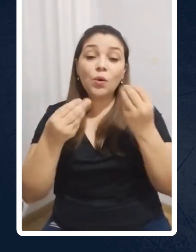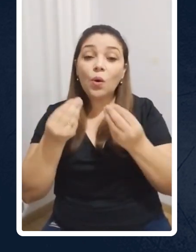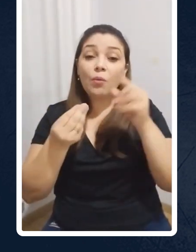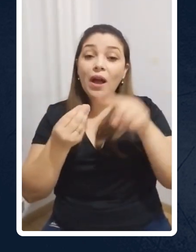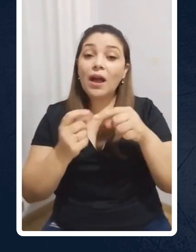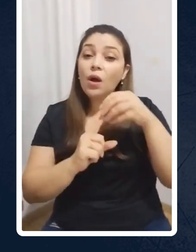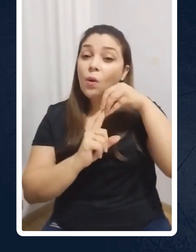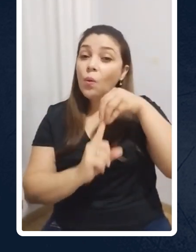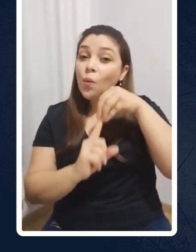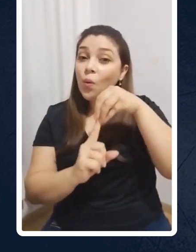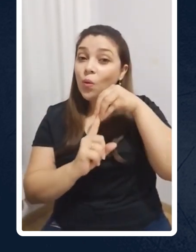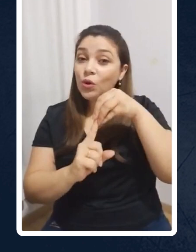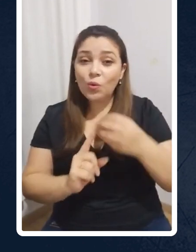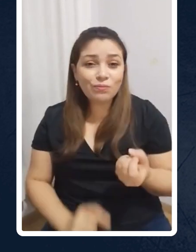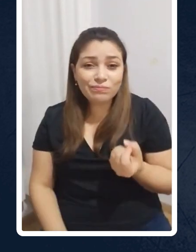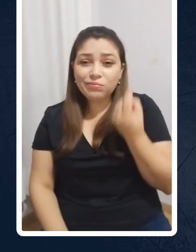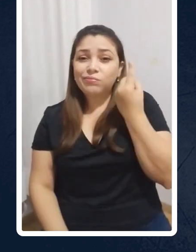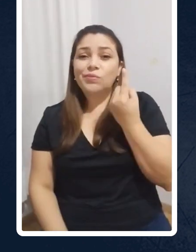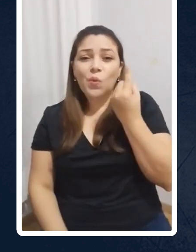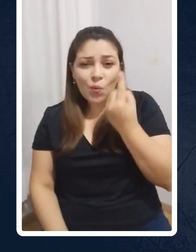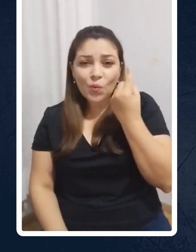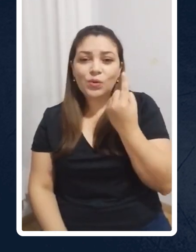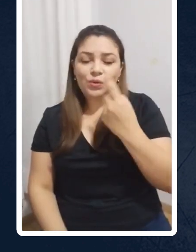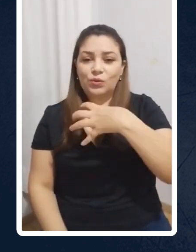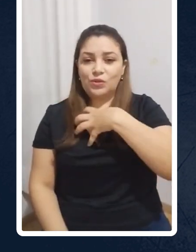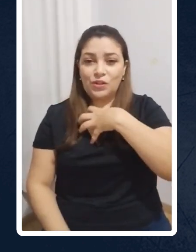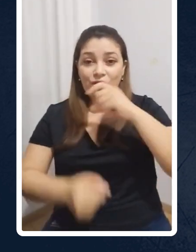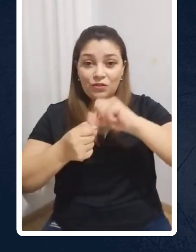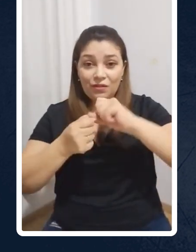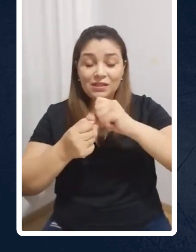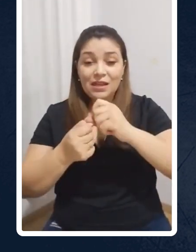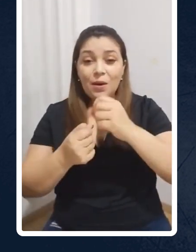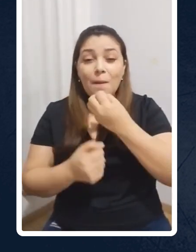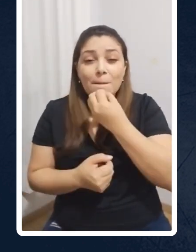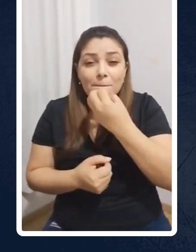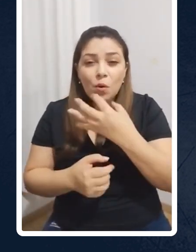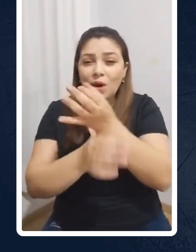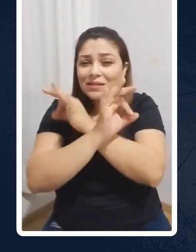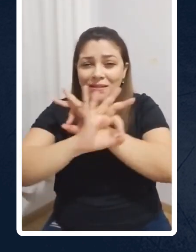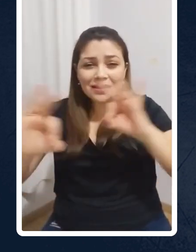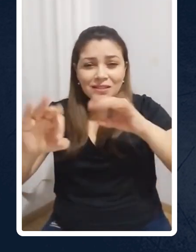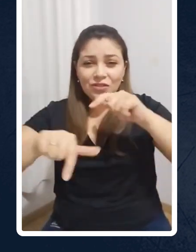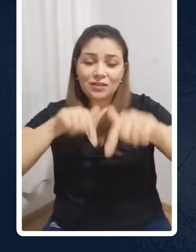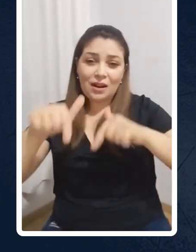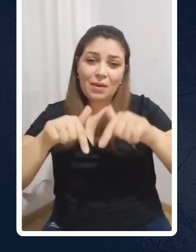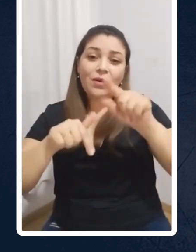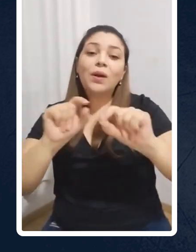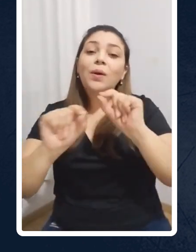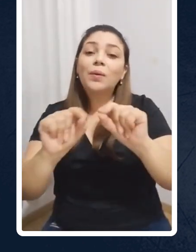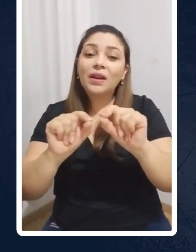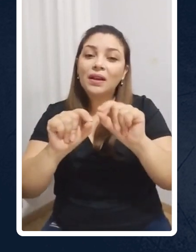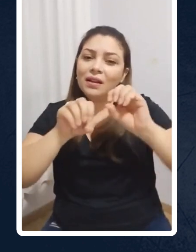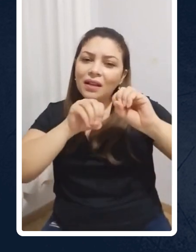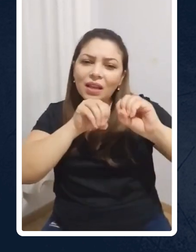a única maneira de fazer um excelente trabalho, a educação do filho, o atendimento do cliente, o